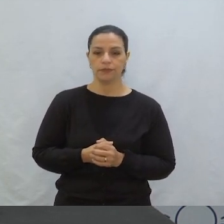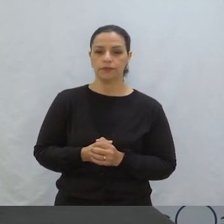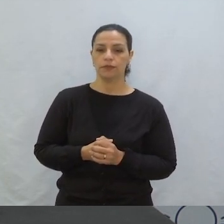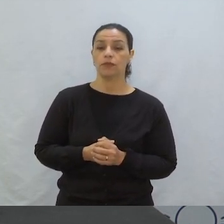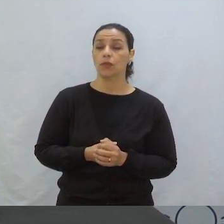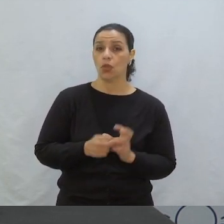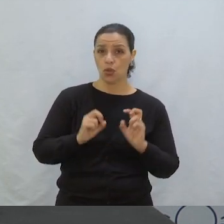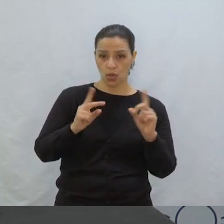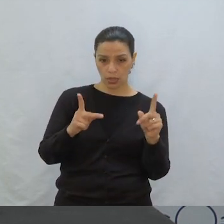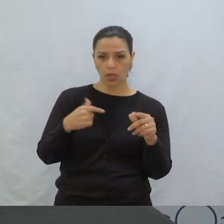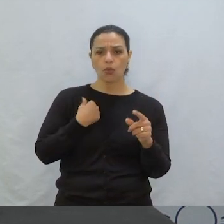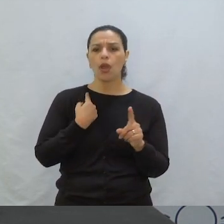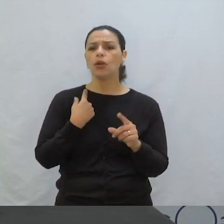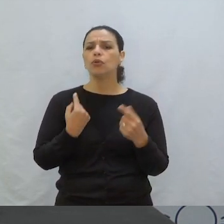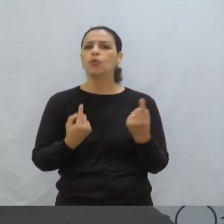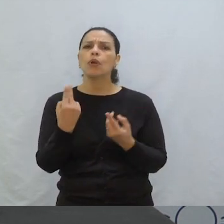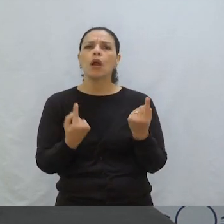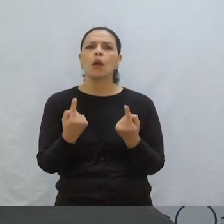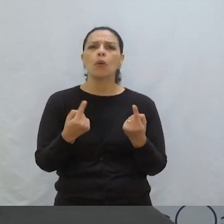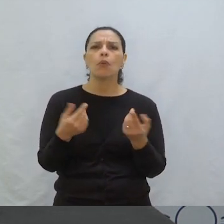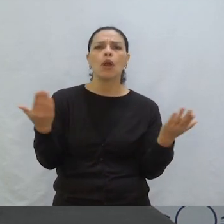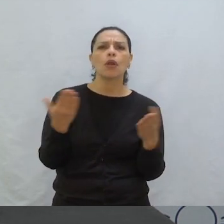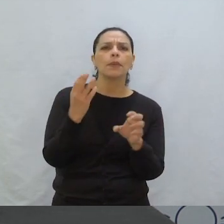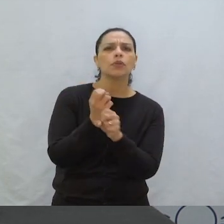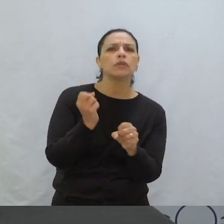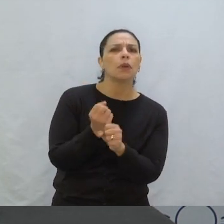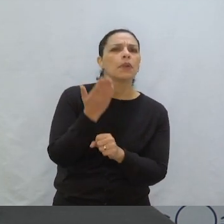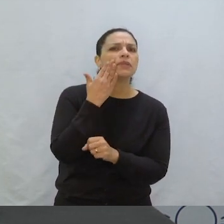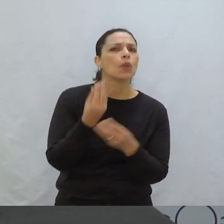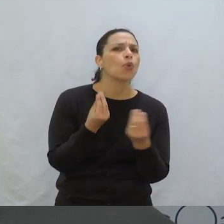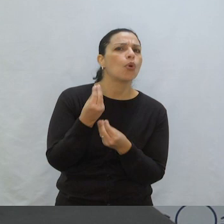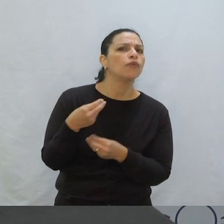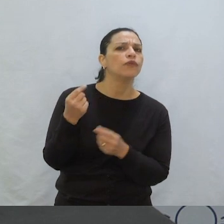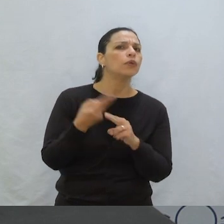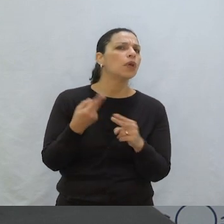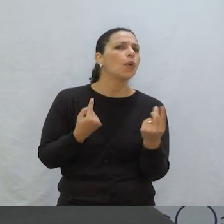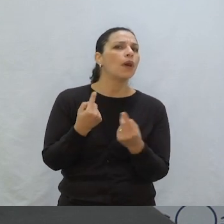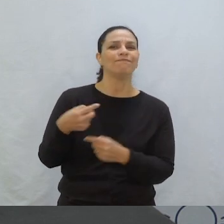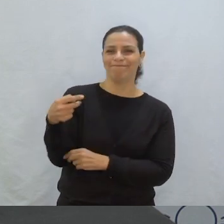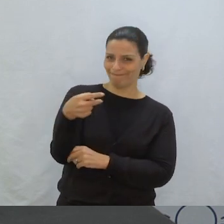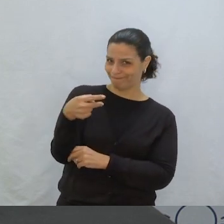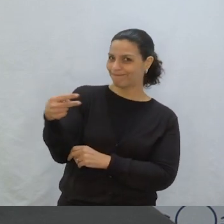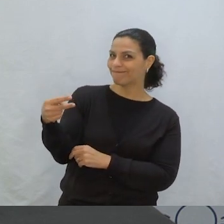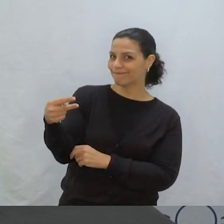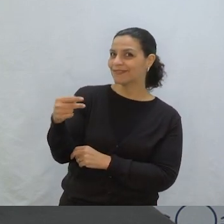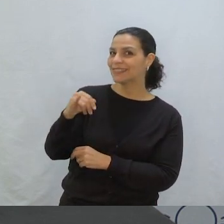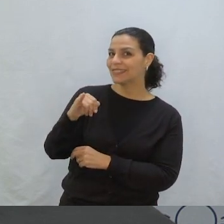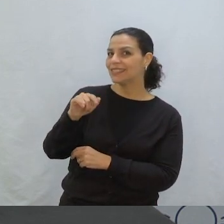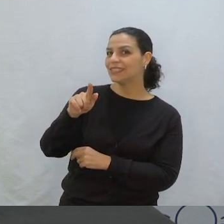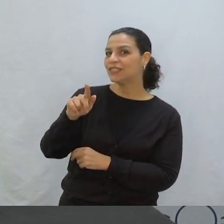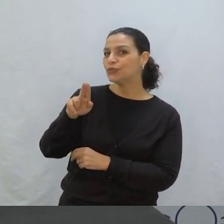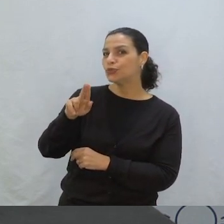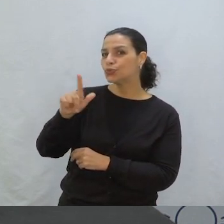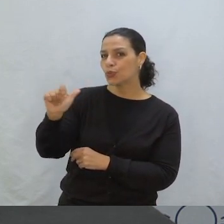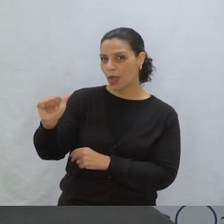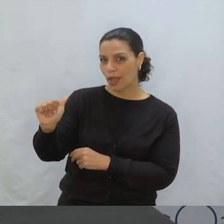1, 2, 3, 4. E qual o sinal que nós vamos colocar agora para a gente saber o resultado da adição? O sinal